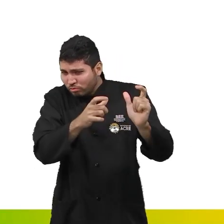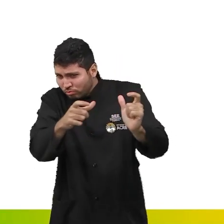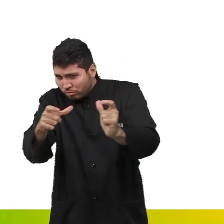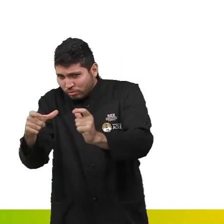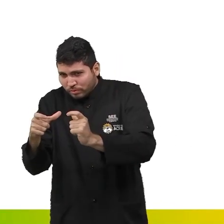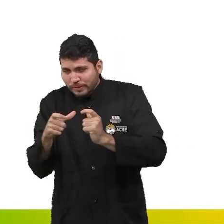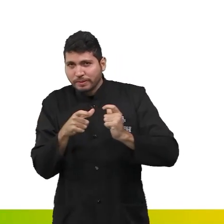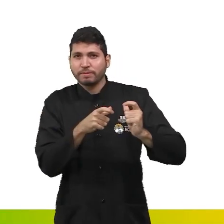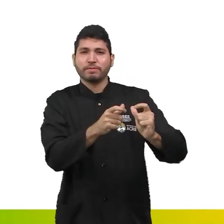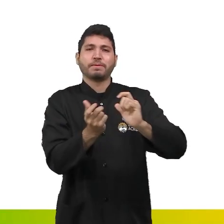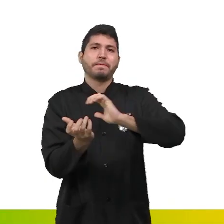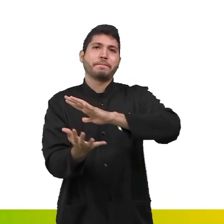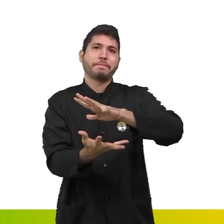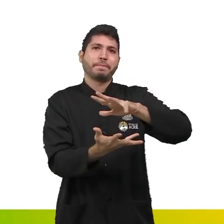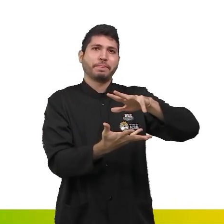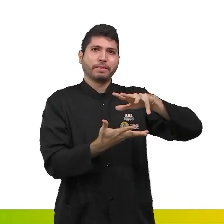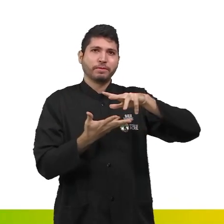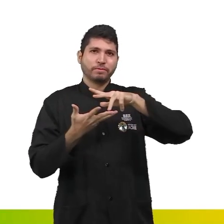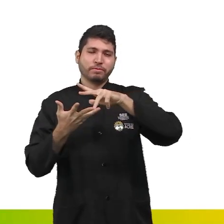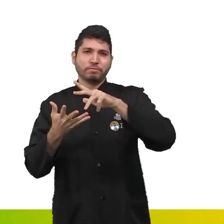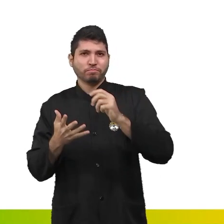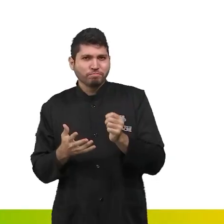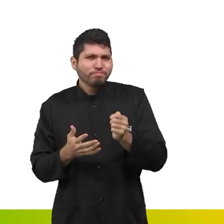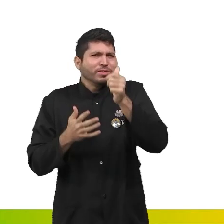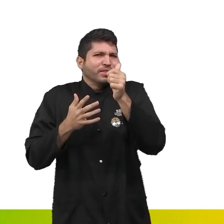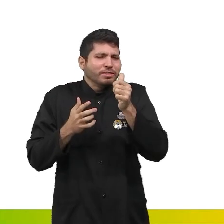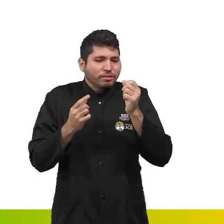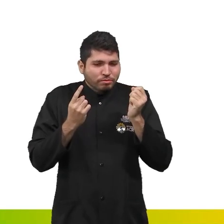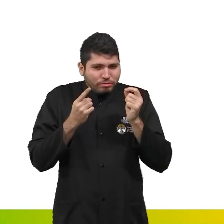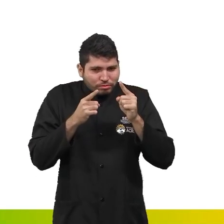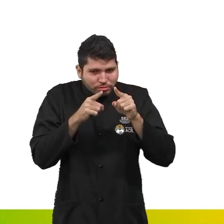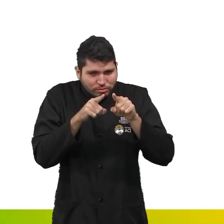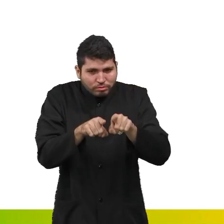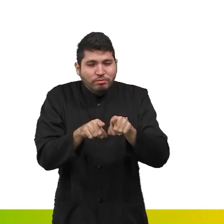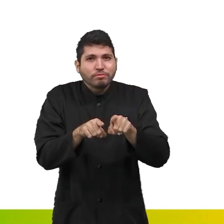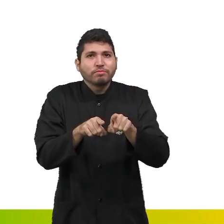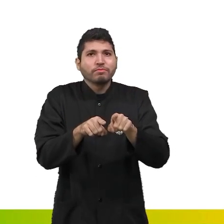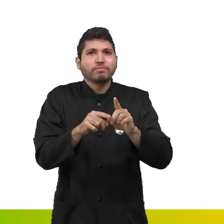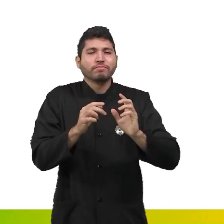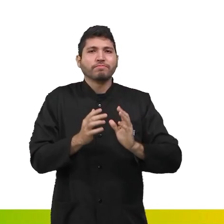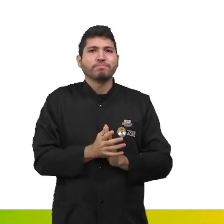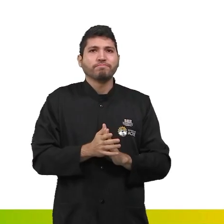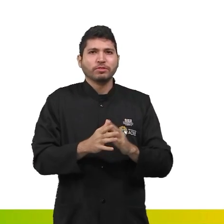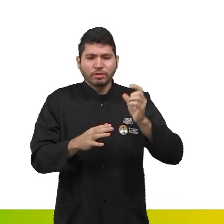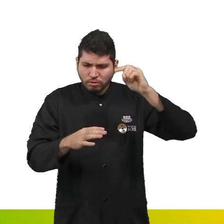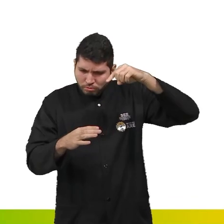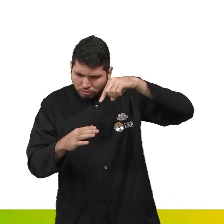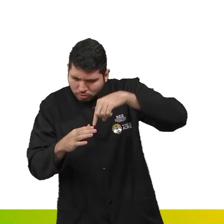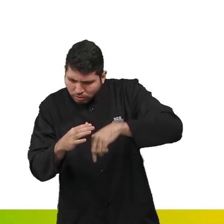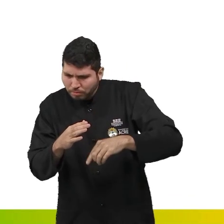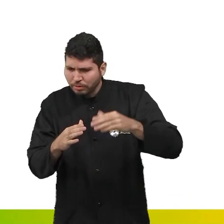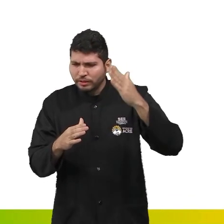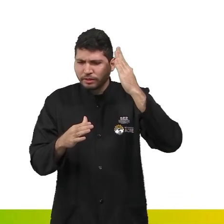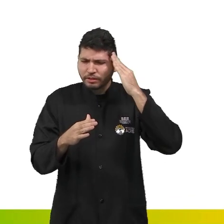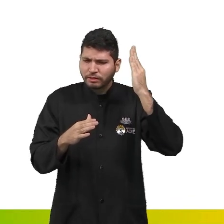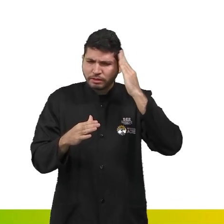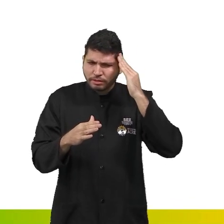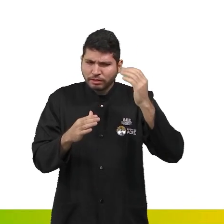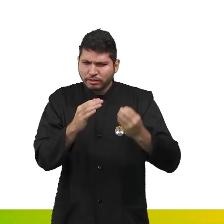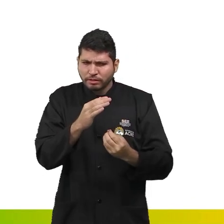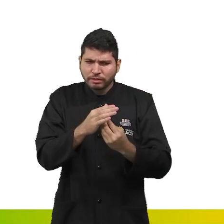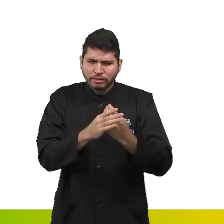às vezes quase que simultaneamente, viu, gente? Explorar essas origens nos